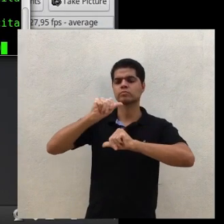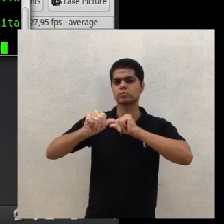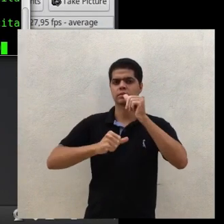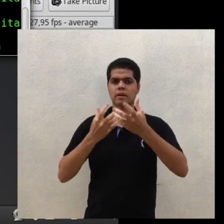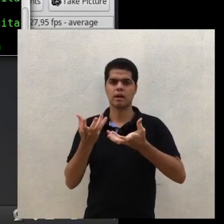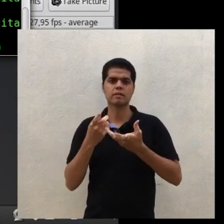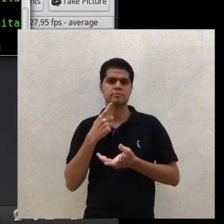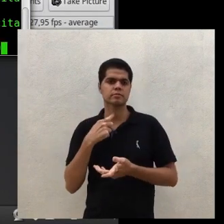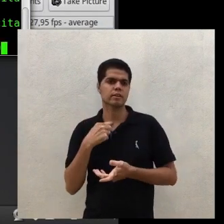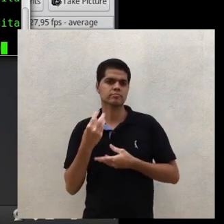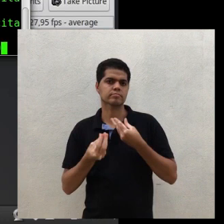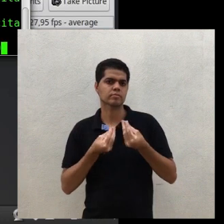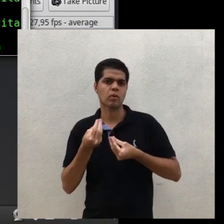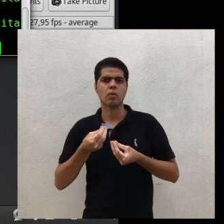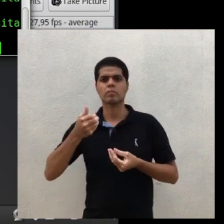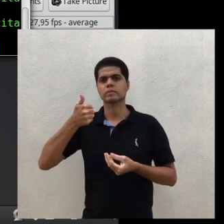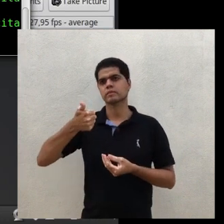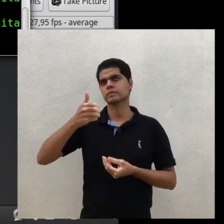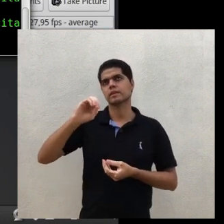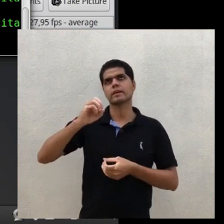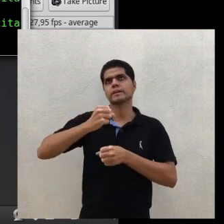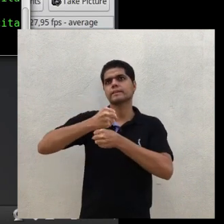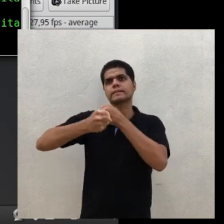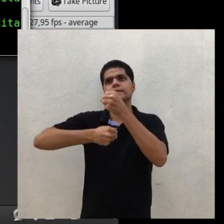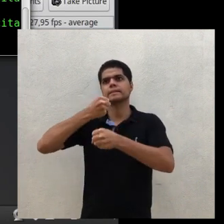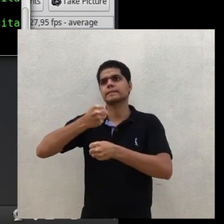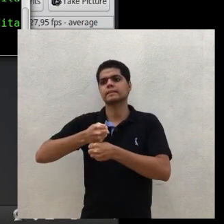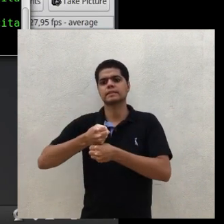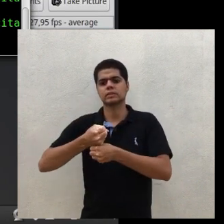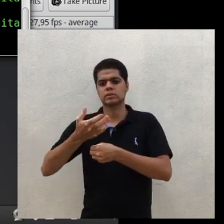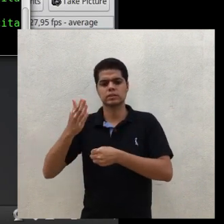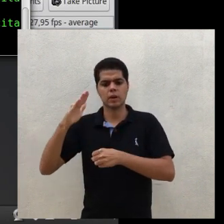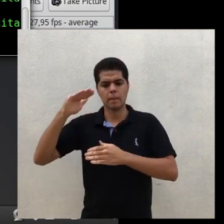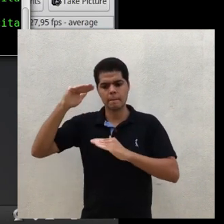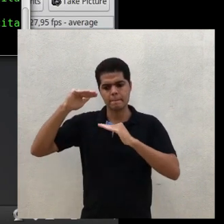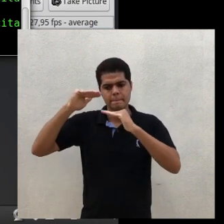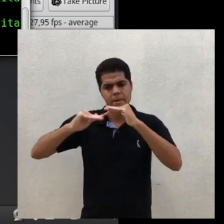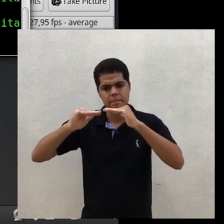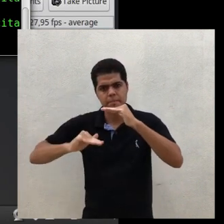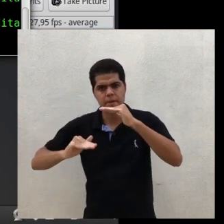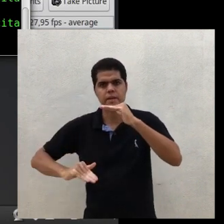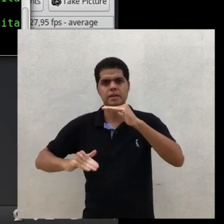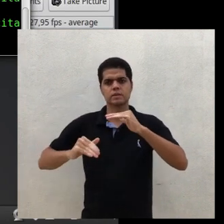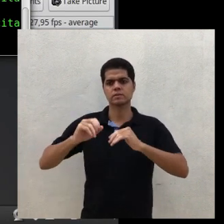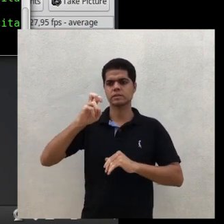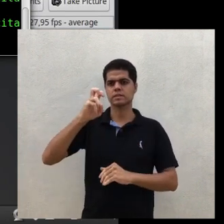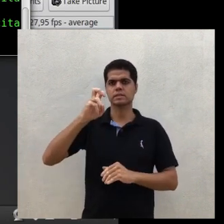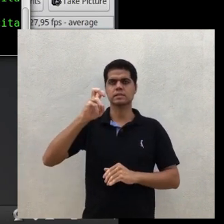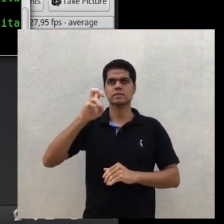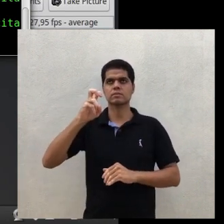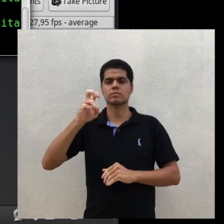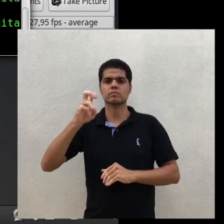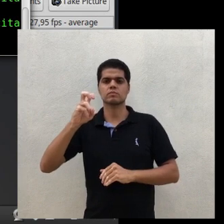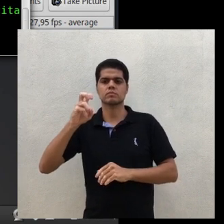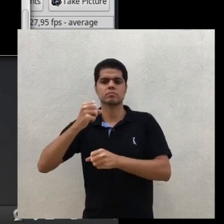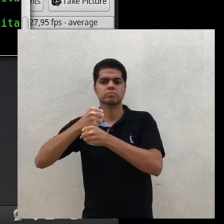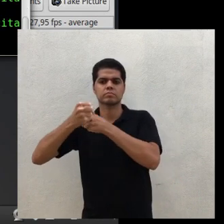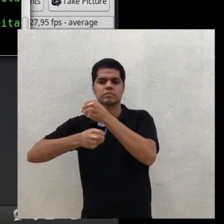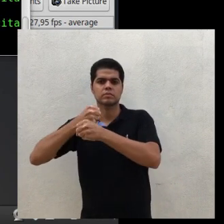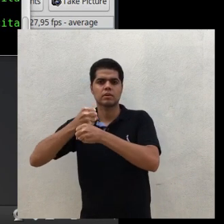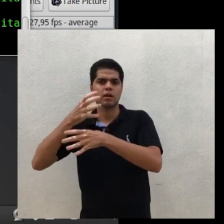mudar isso, tá? Não quero colocar 10 anos, eu quero colocar aqui com menos, eu quero colocar 5 e